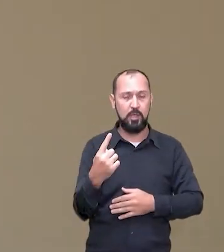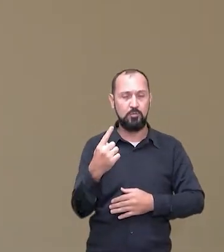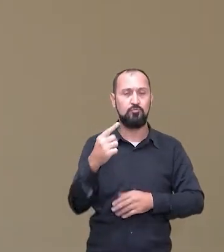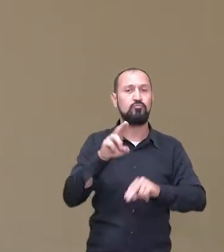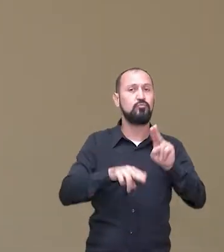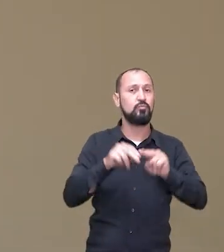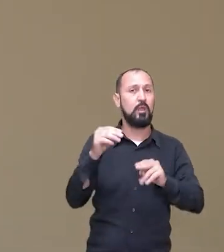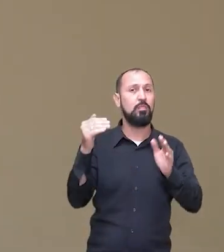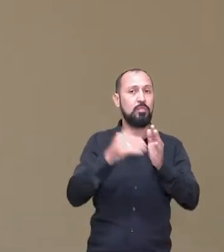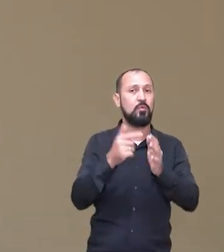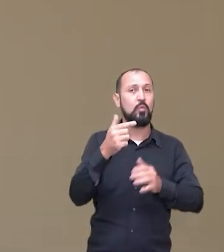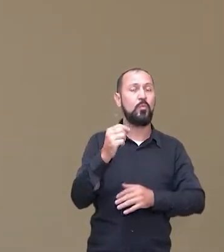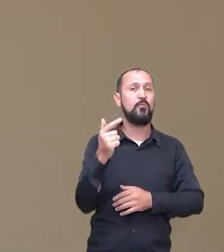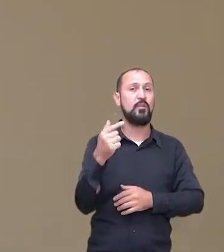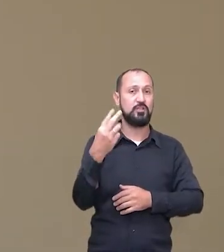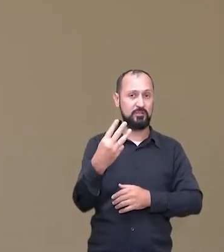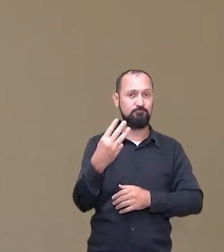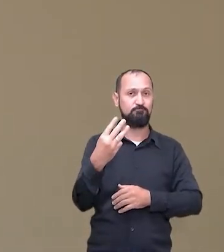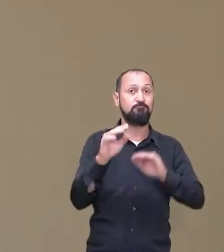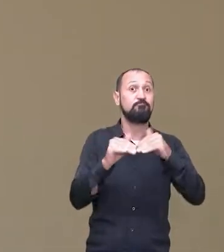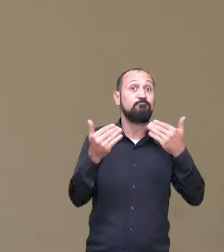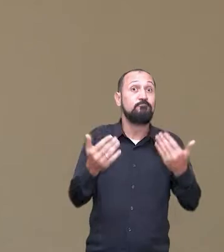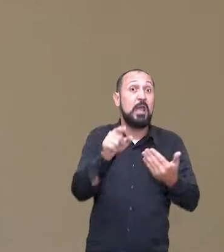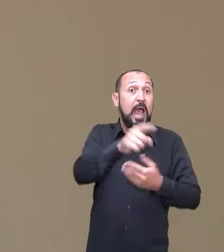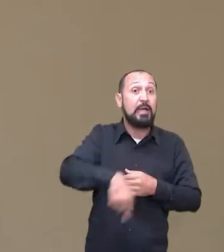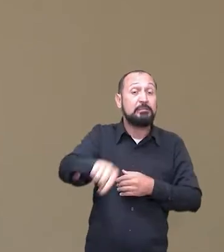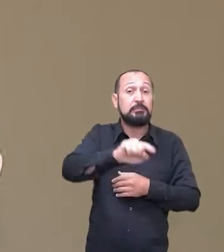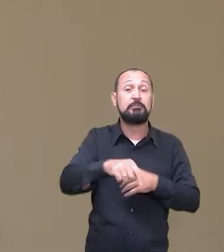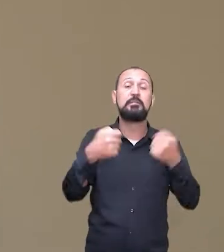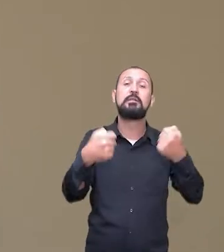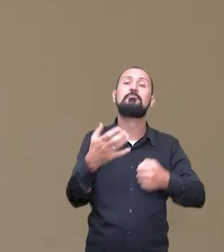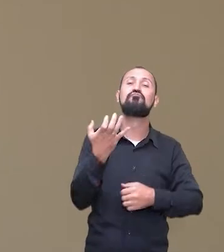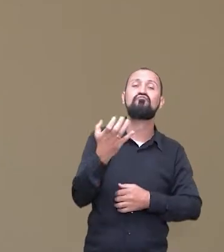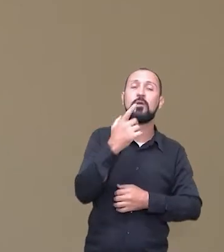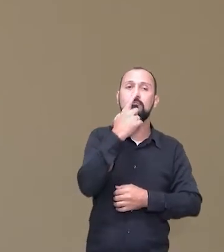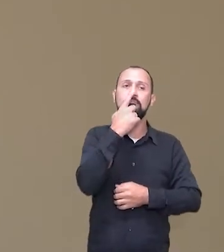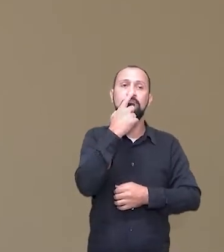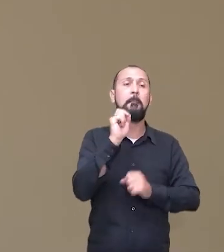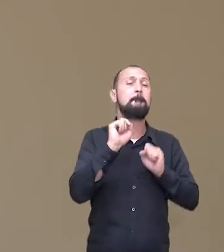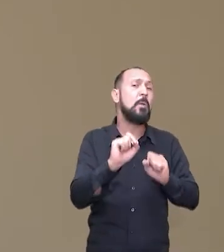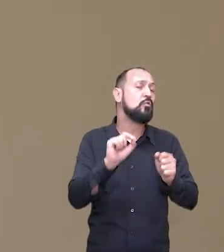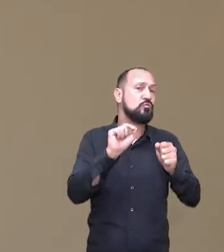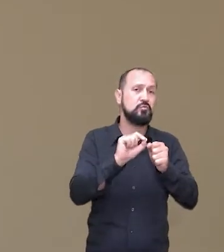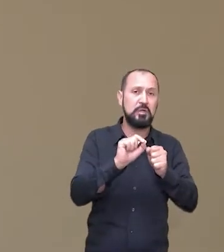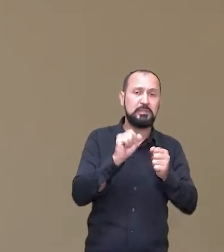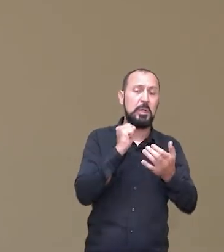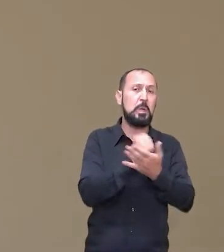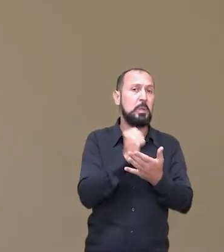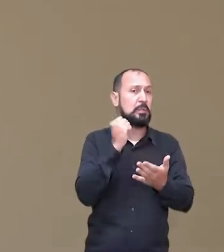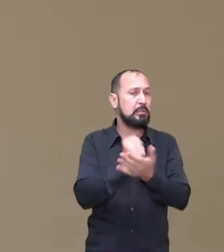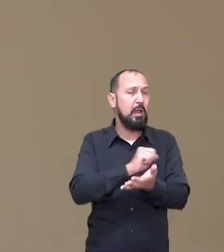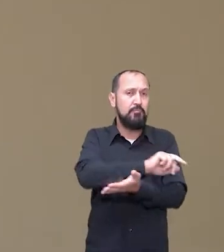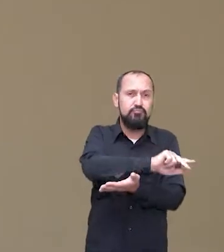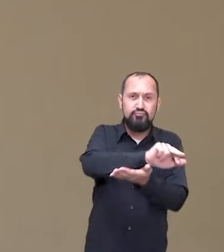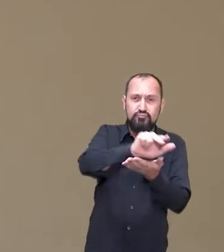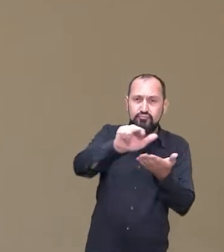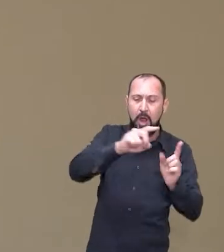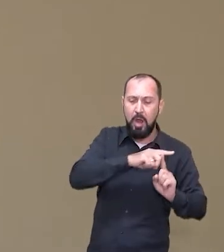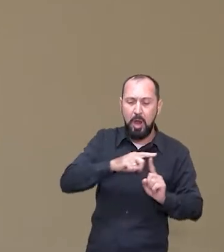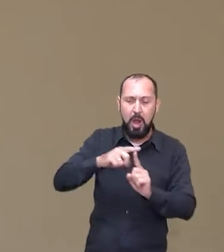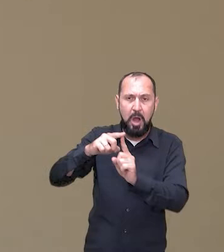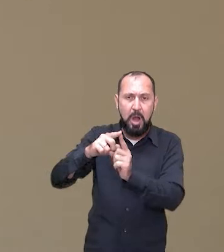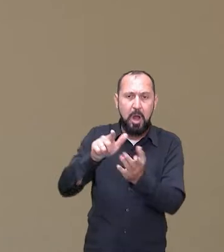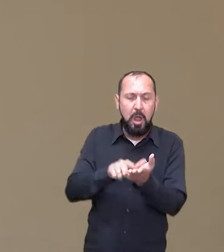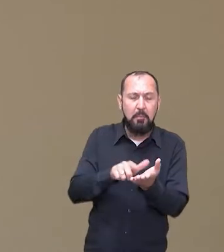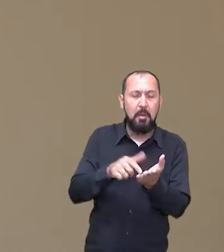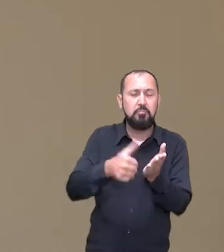até 31 de janeiro de 2023. Com isso, os cidadãos que preferirem poderão fazer o registro